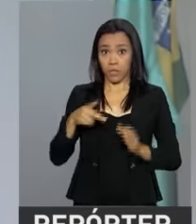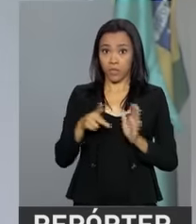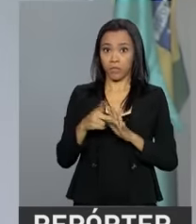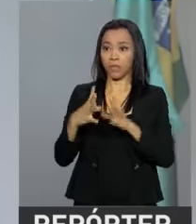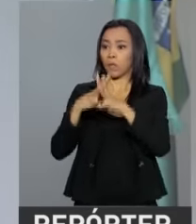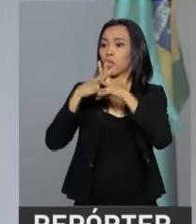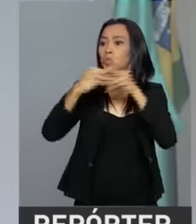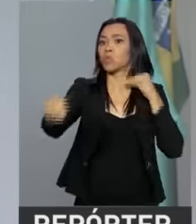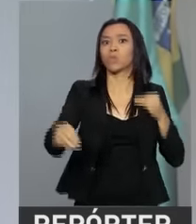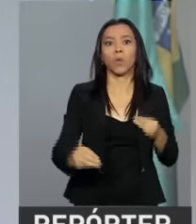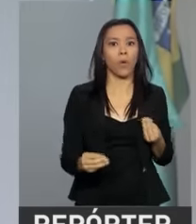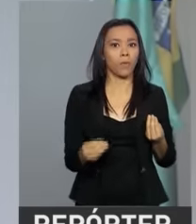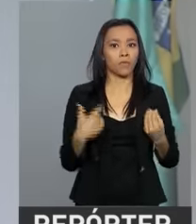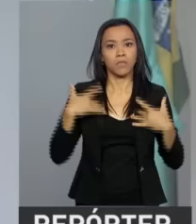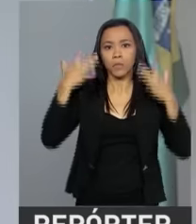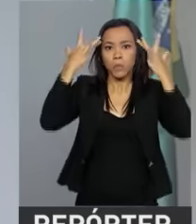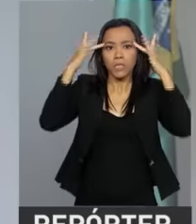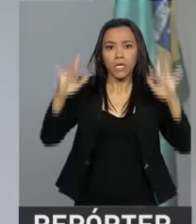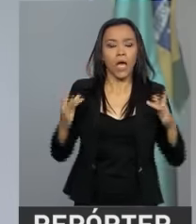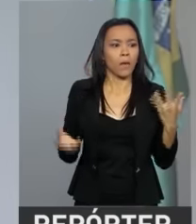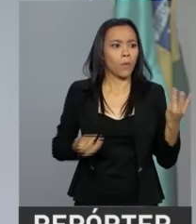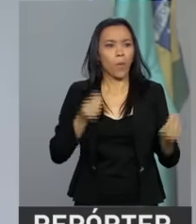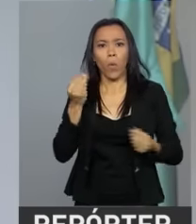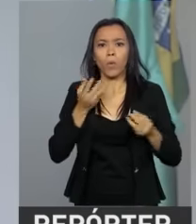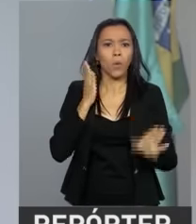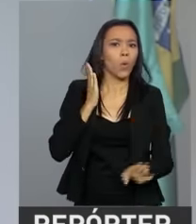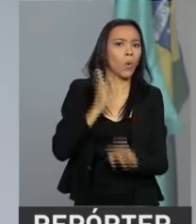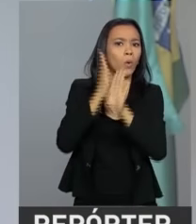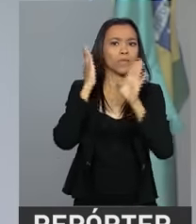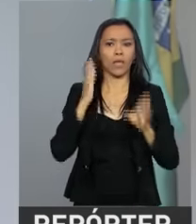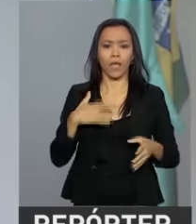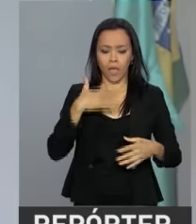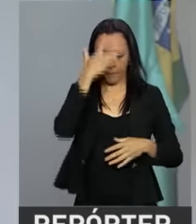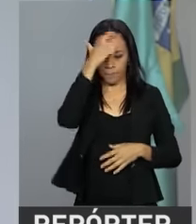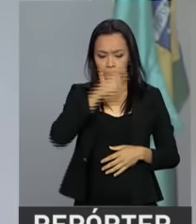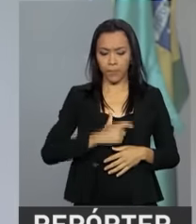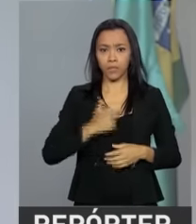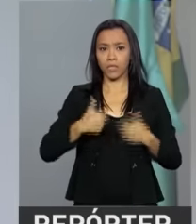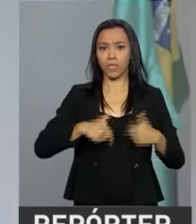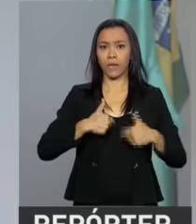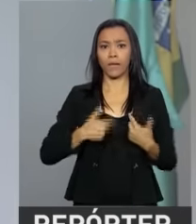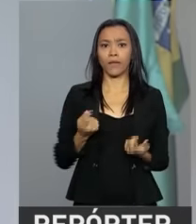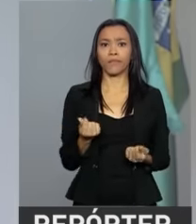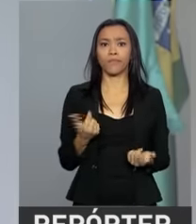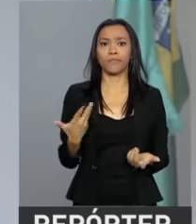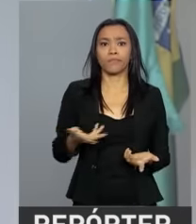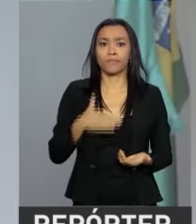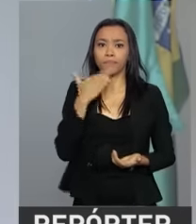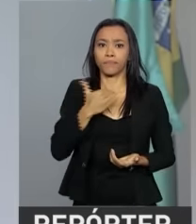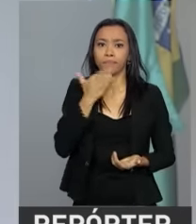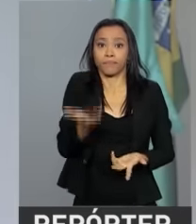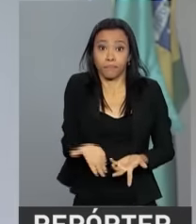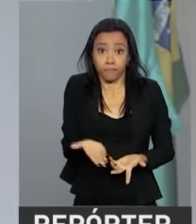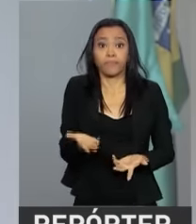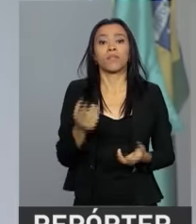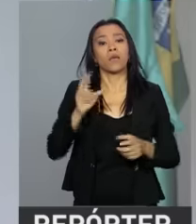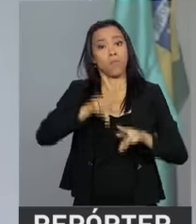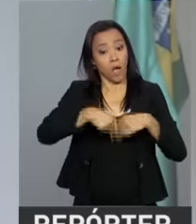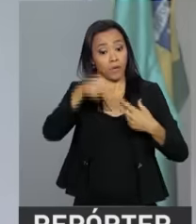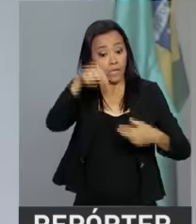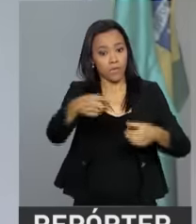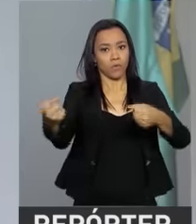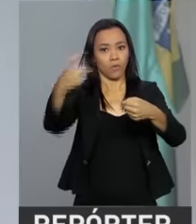evapora. Some, você não tem como encontrar e o trabalhador fica sem receber. Através de um convênio desse,